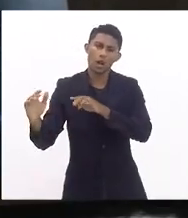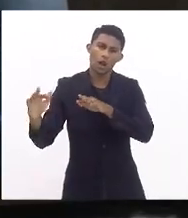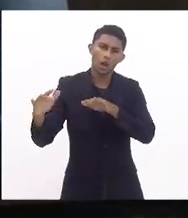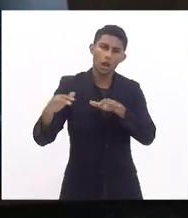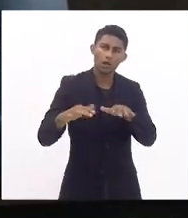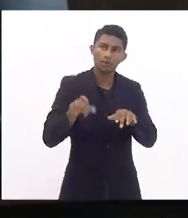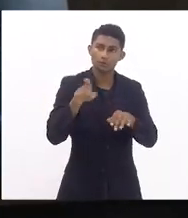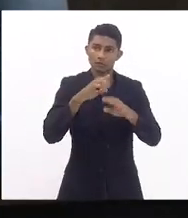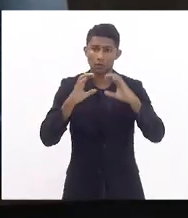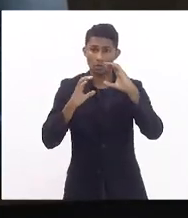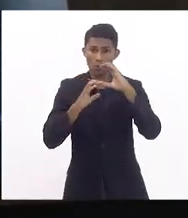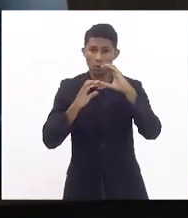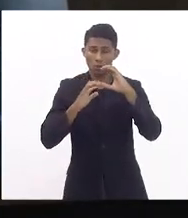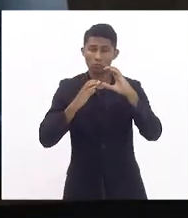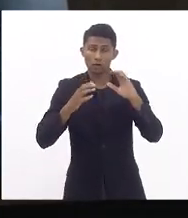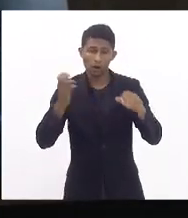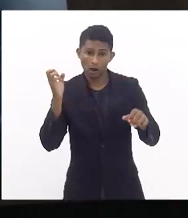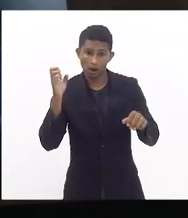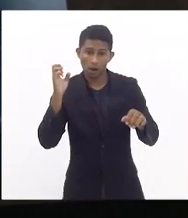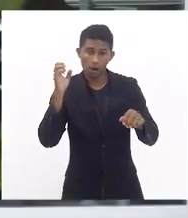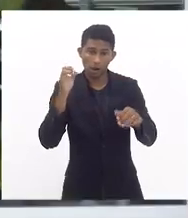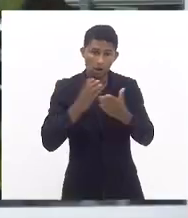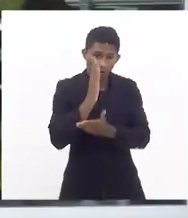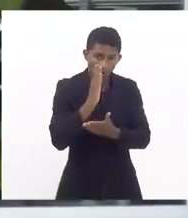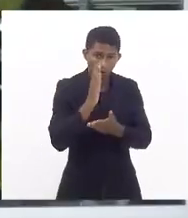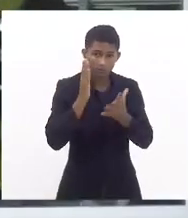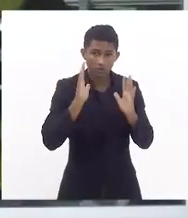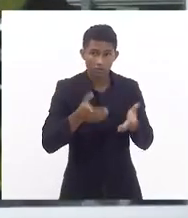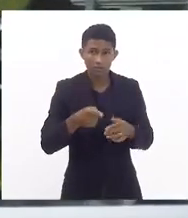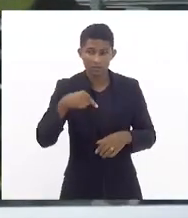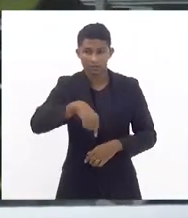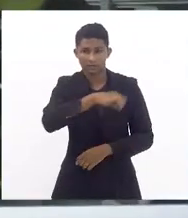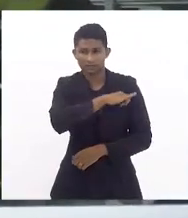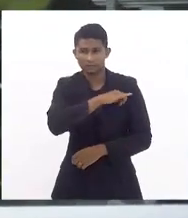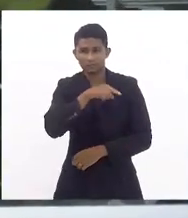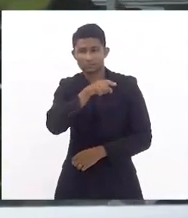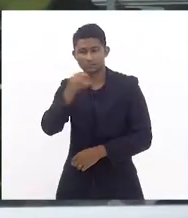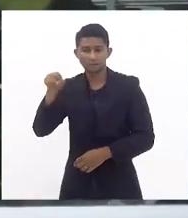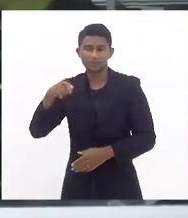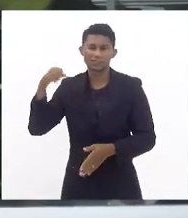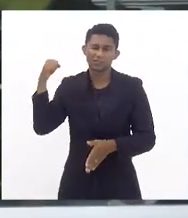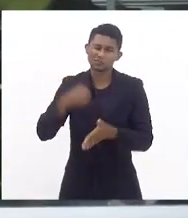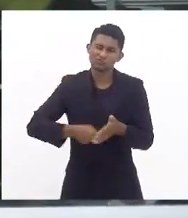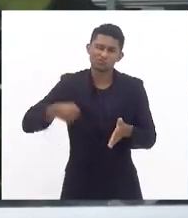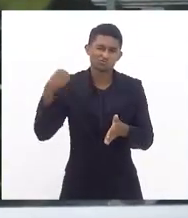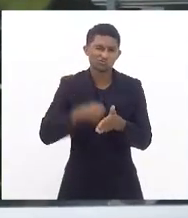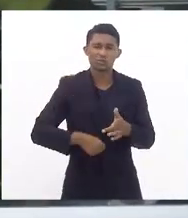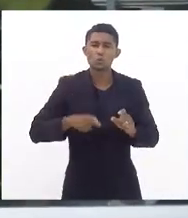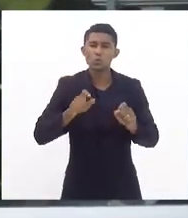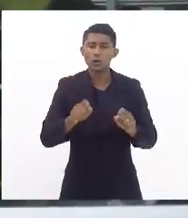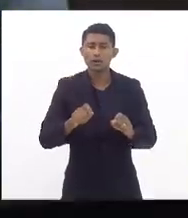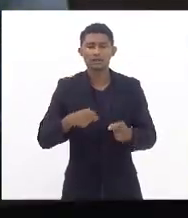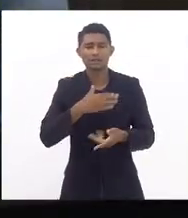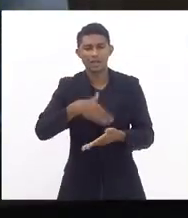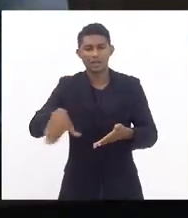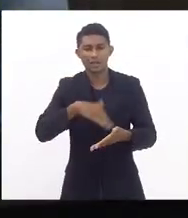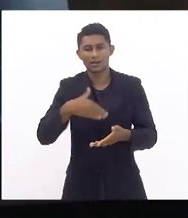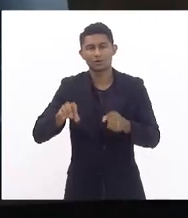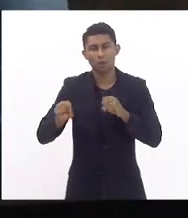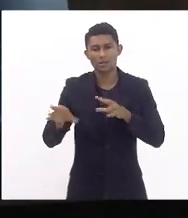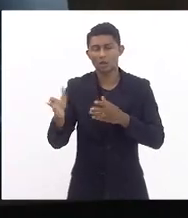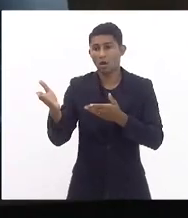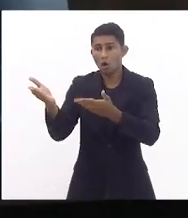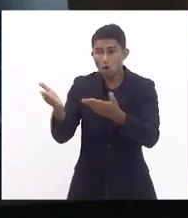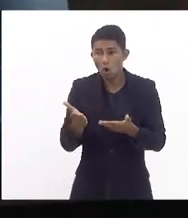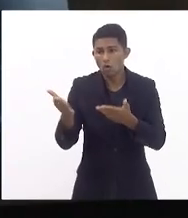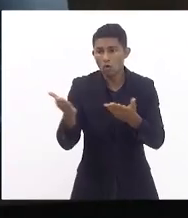em concurso público aqui no Estado do Rio de Janeiro, que estão lutando para ser convocados. É muito importante que quem